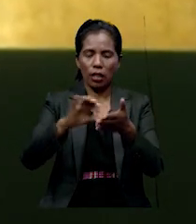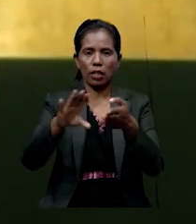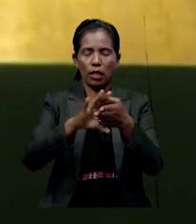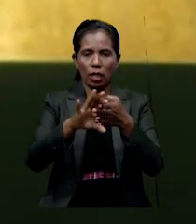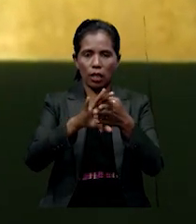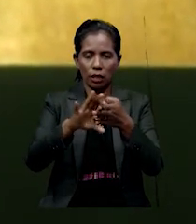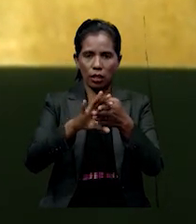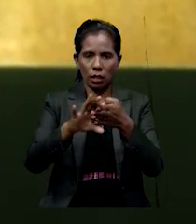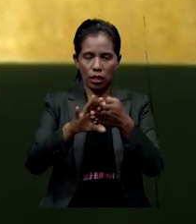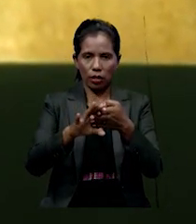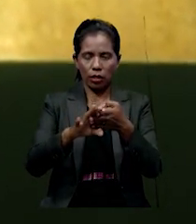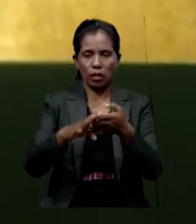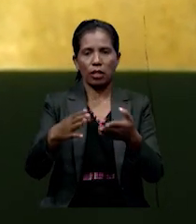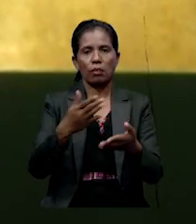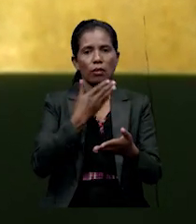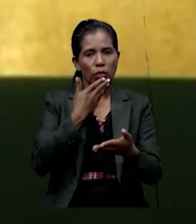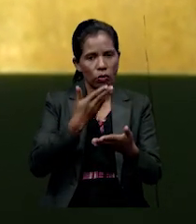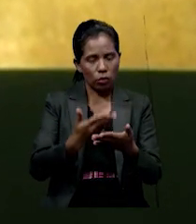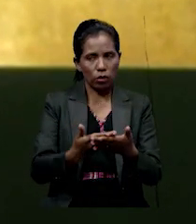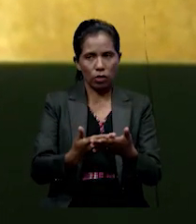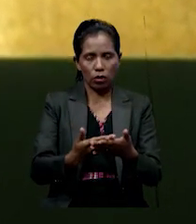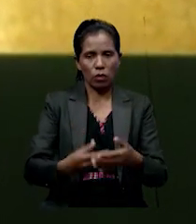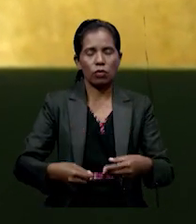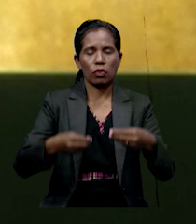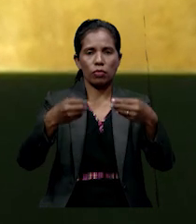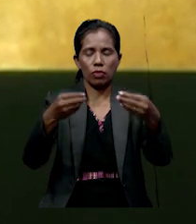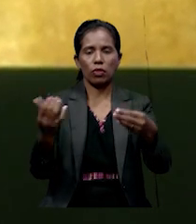kapas, fura teptebes, nebe manifesto,